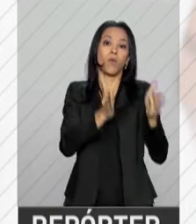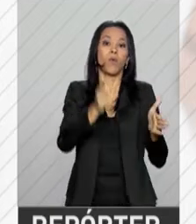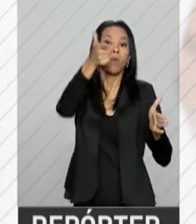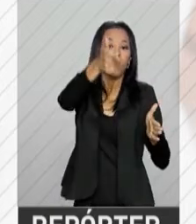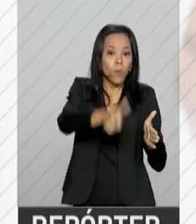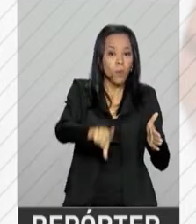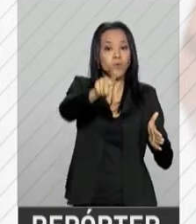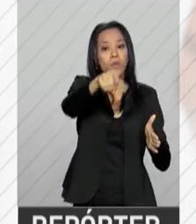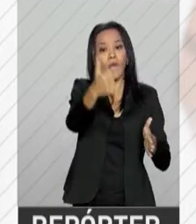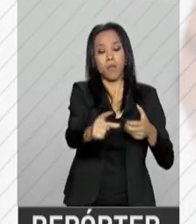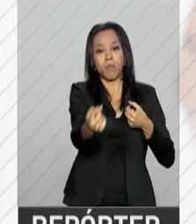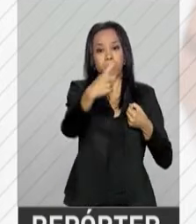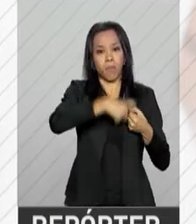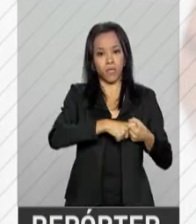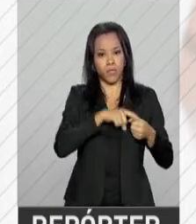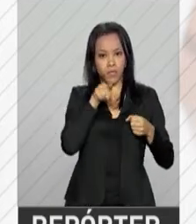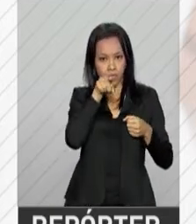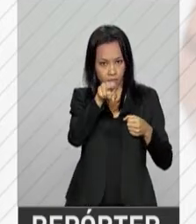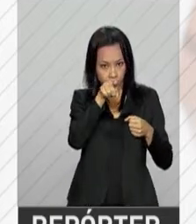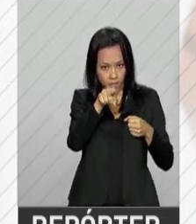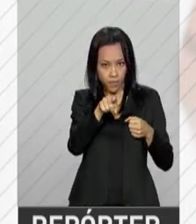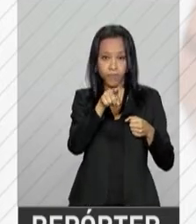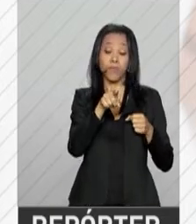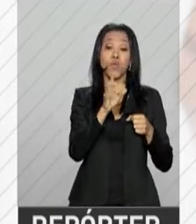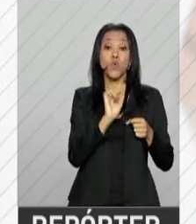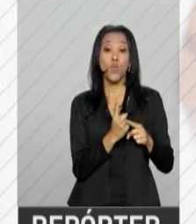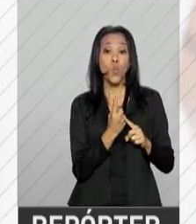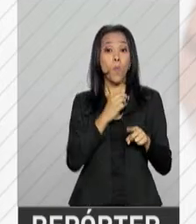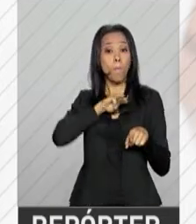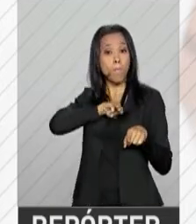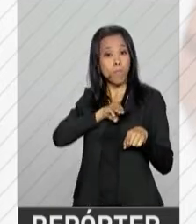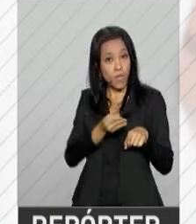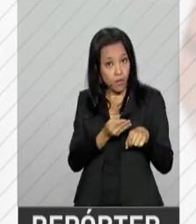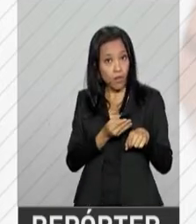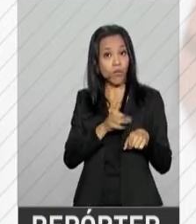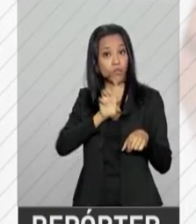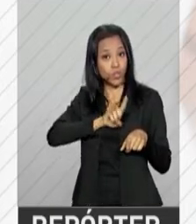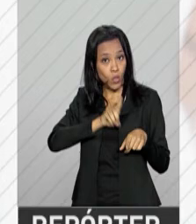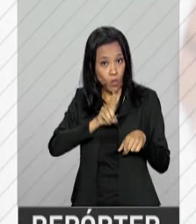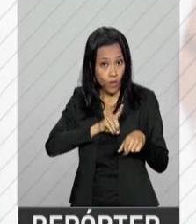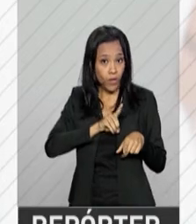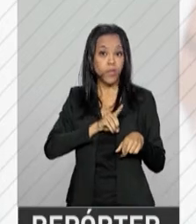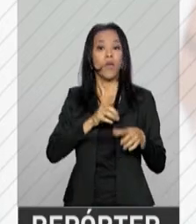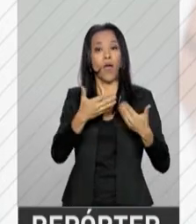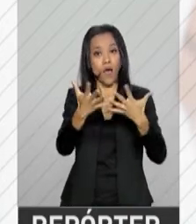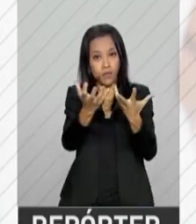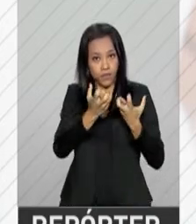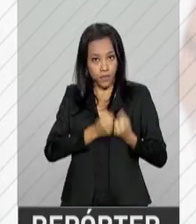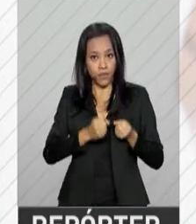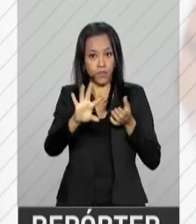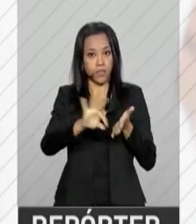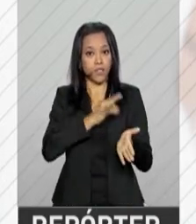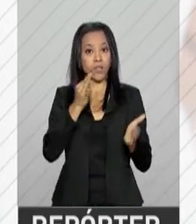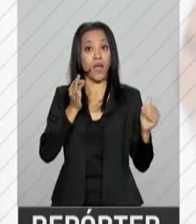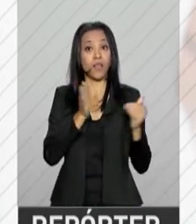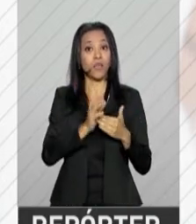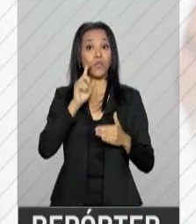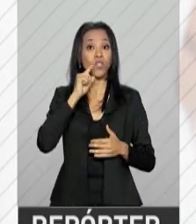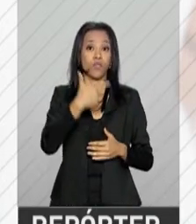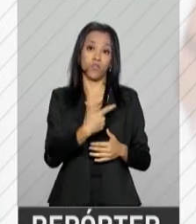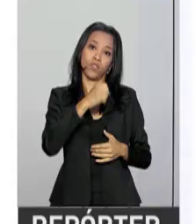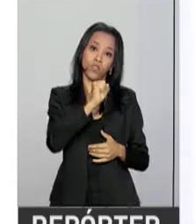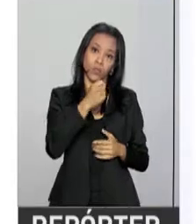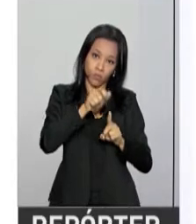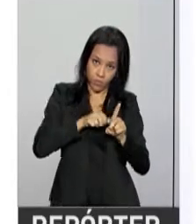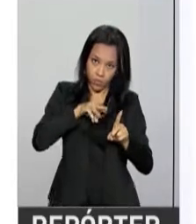bill e melinda gates no valor de um milhão de dólares recebe inscrições até o dia 28 de